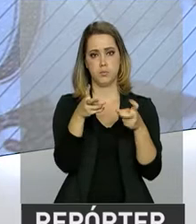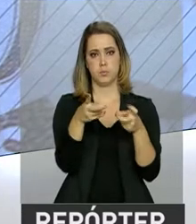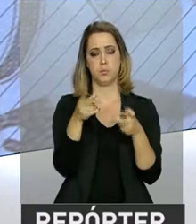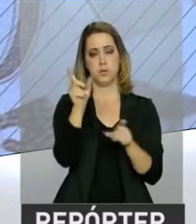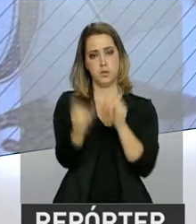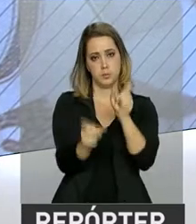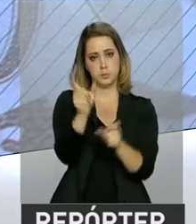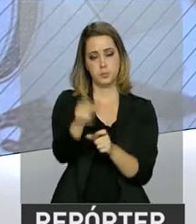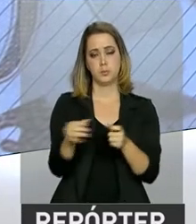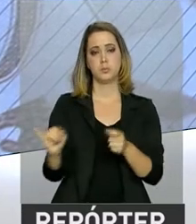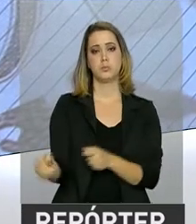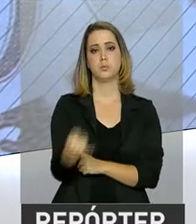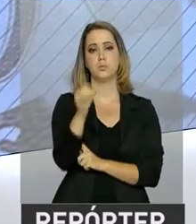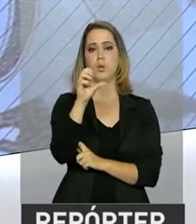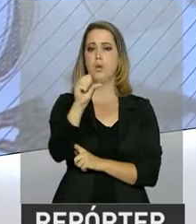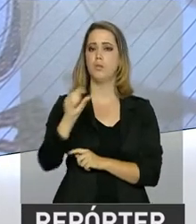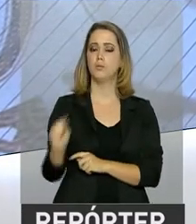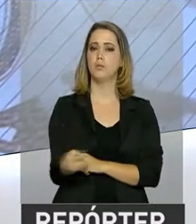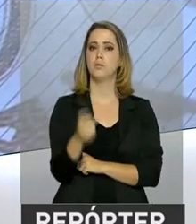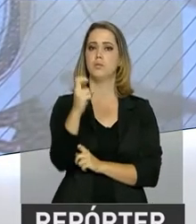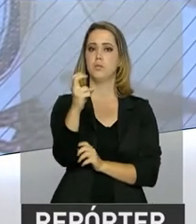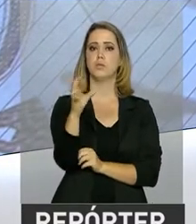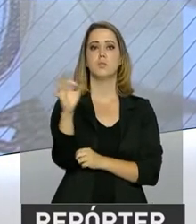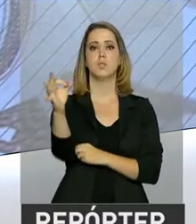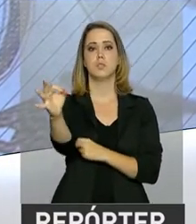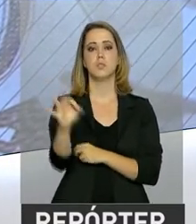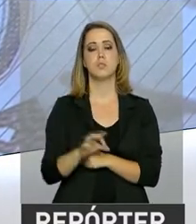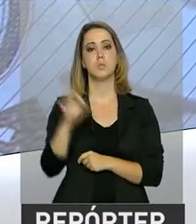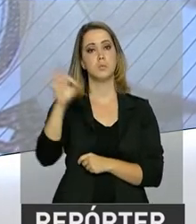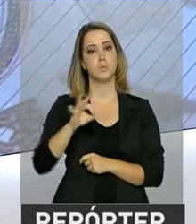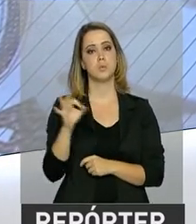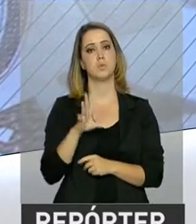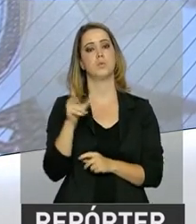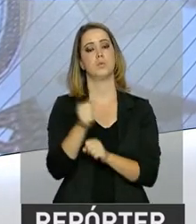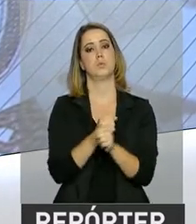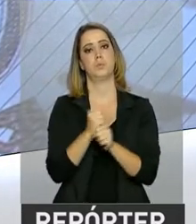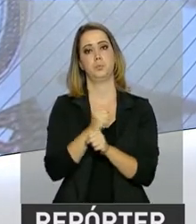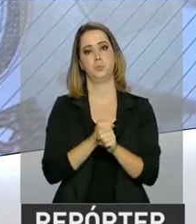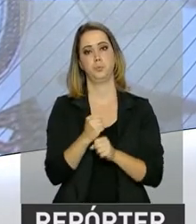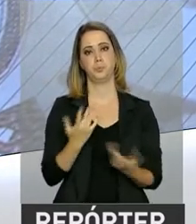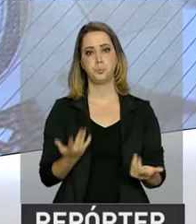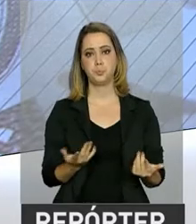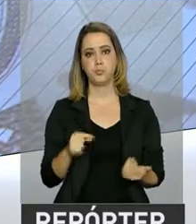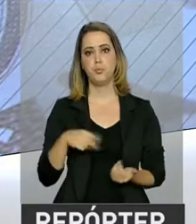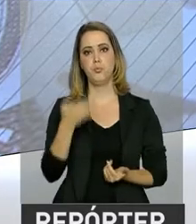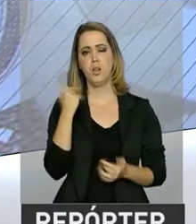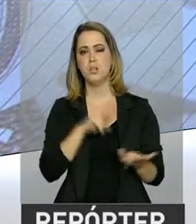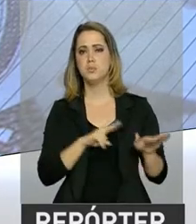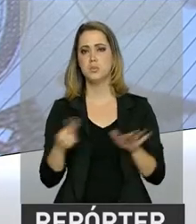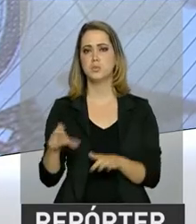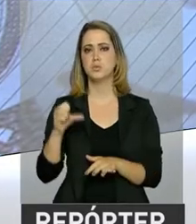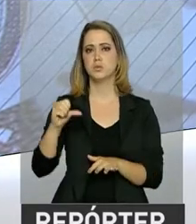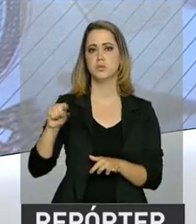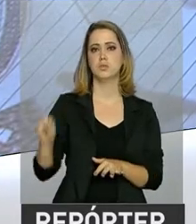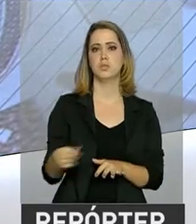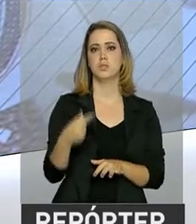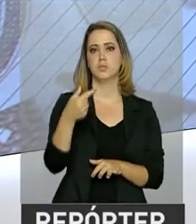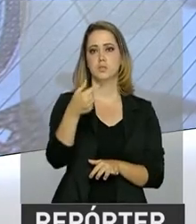é de que os juros fiquem em 9,5% ao ano. Lembrando que na semana passada a estimativa era de